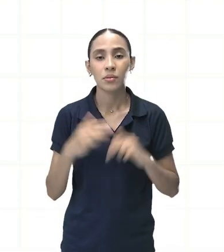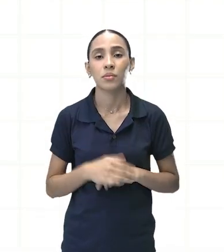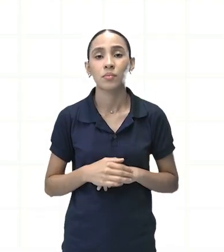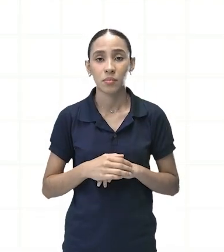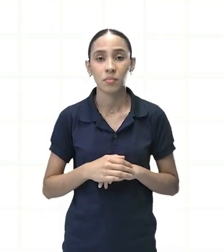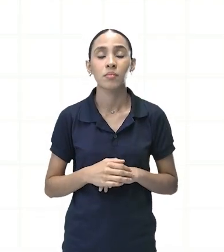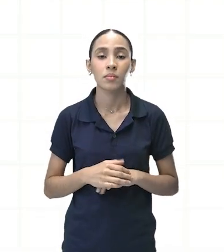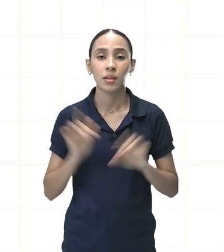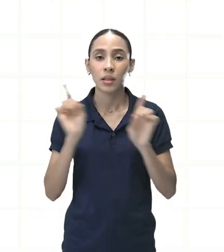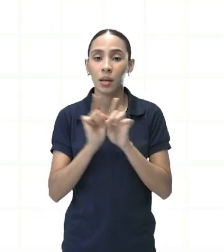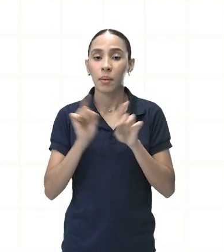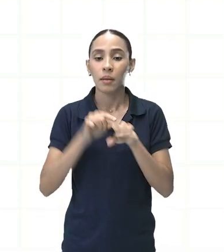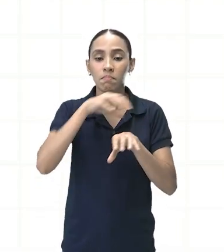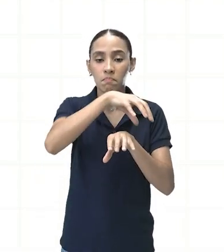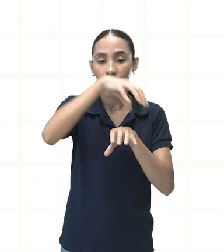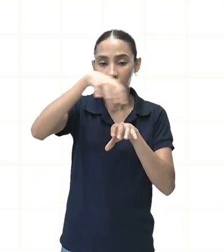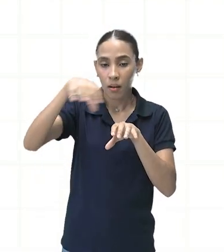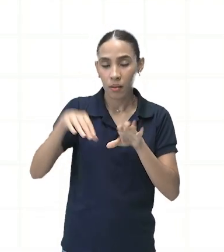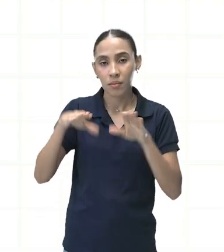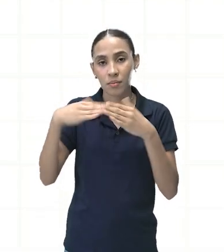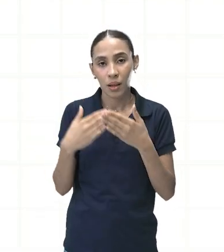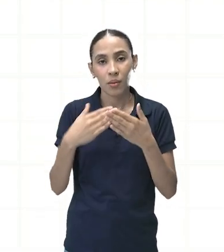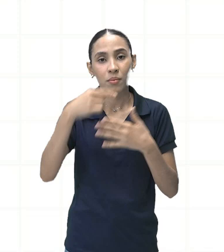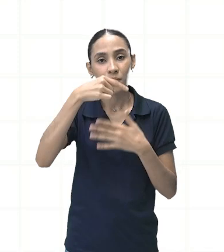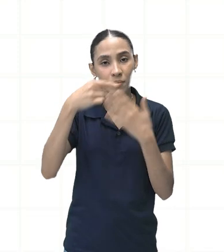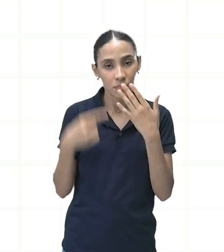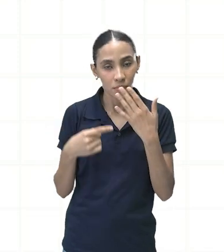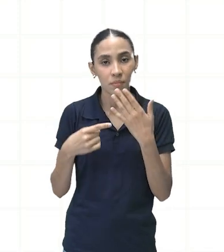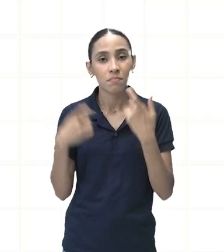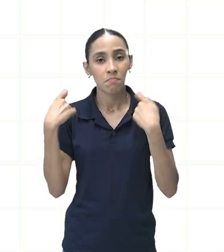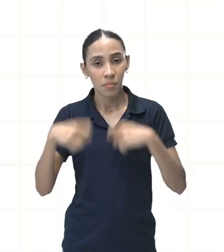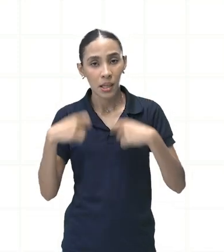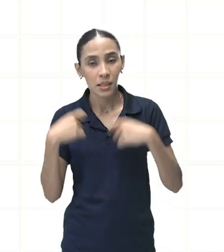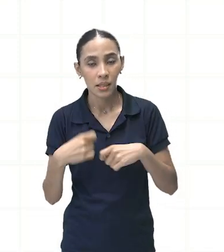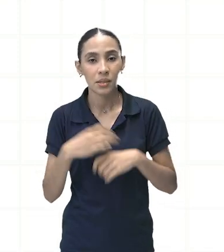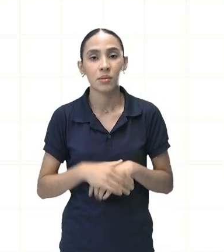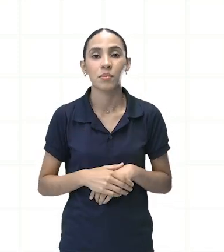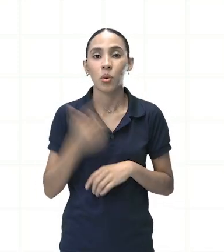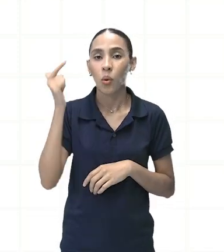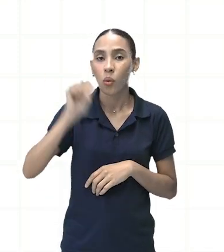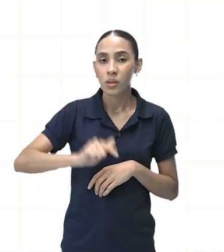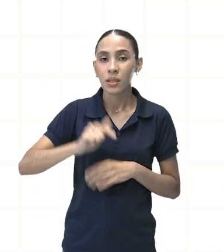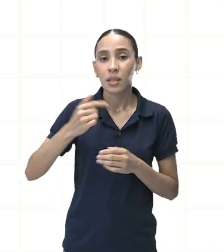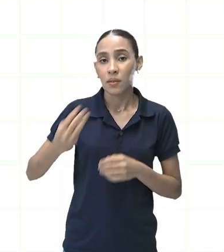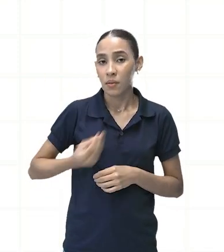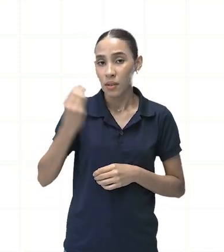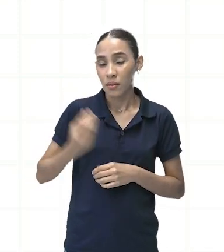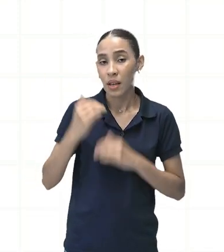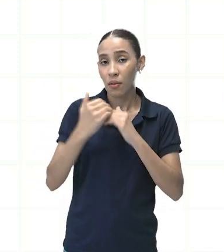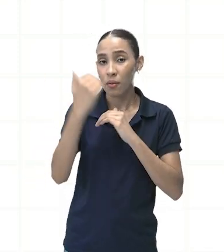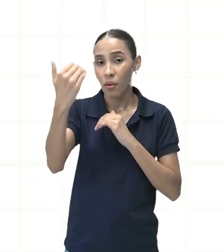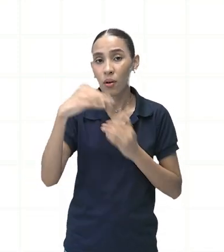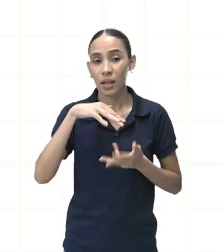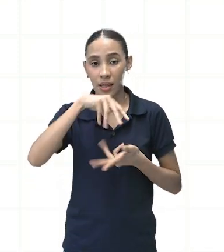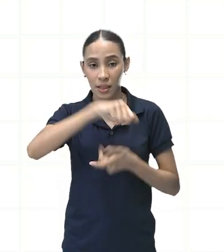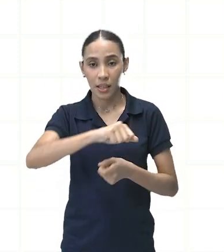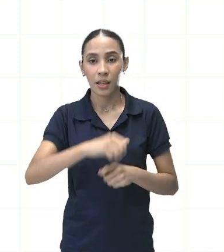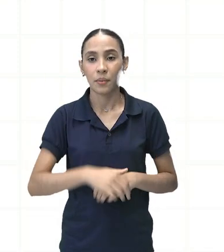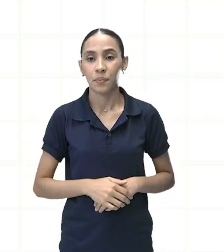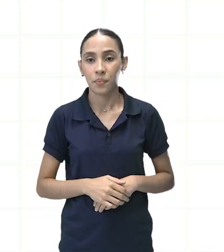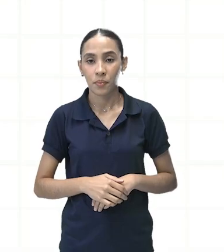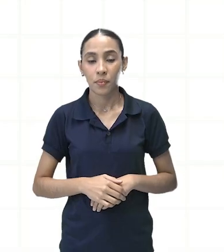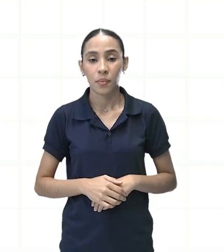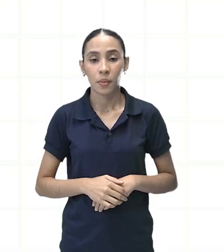que possam estar espalhados. Então, esses são os itens necessários aí para se manter a vida fora do planeta